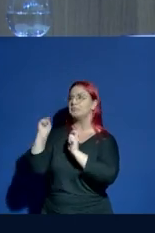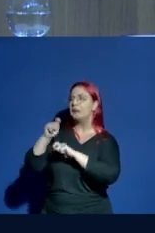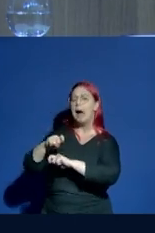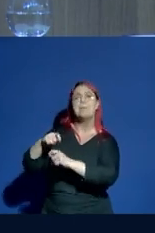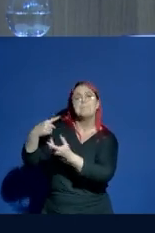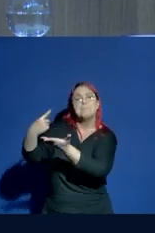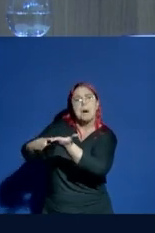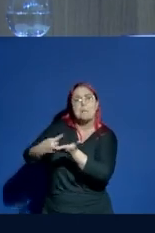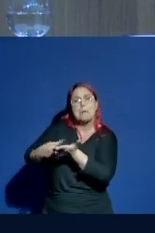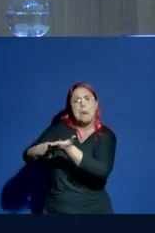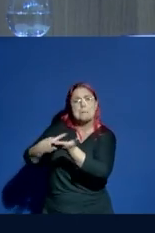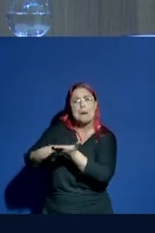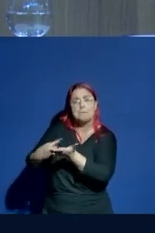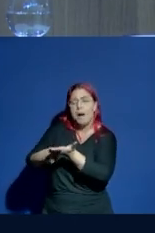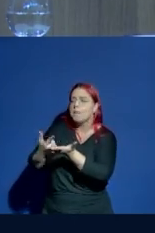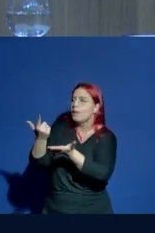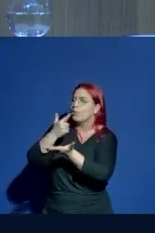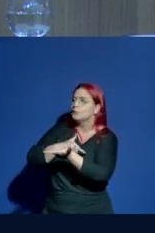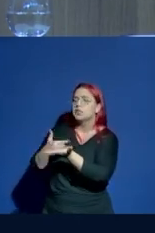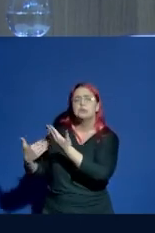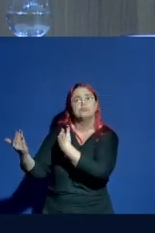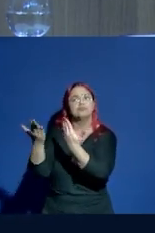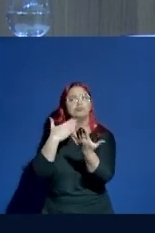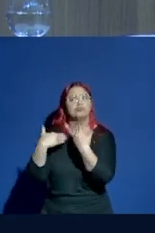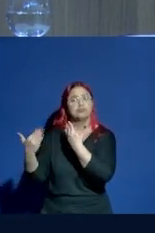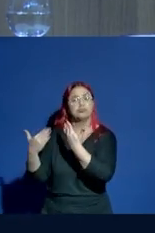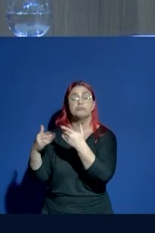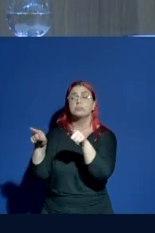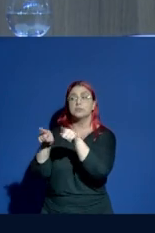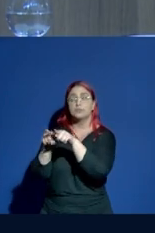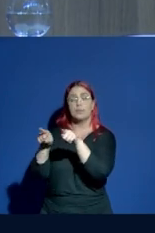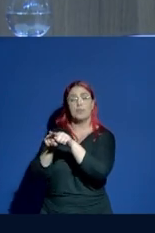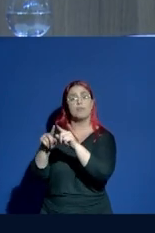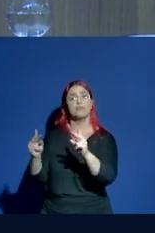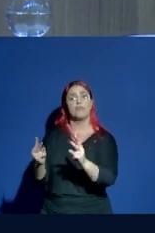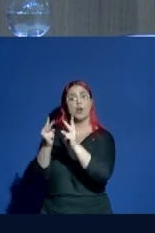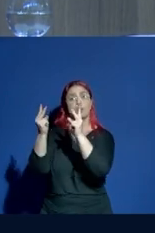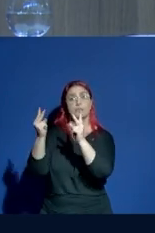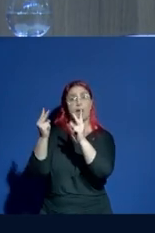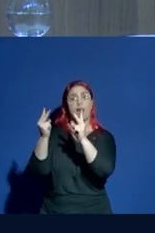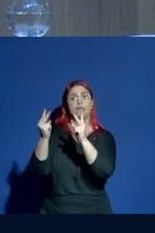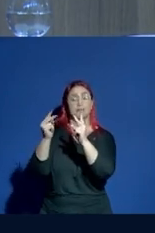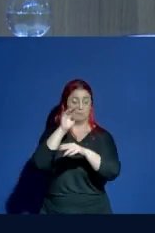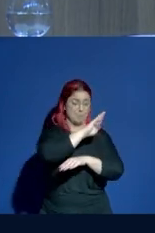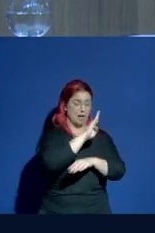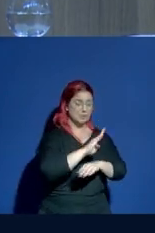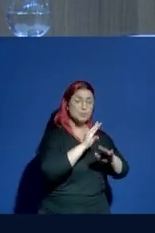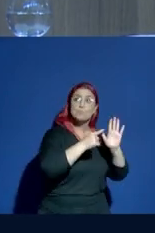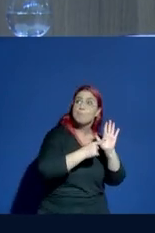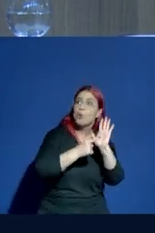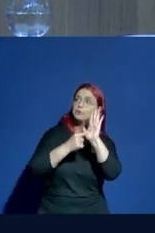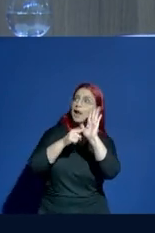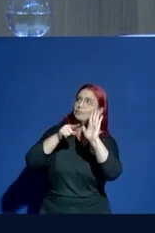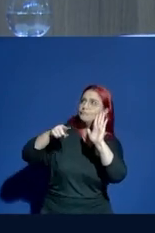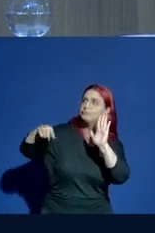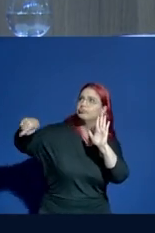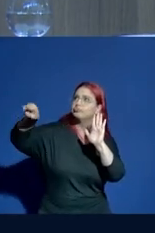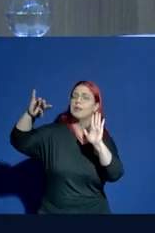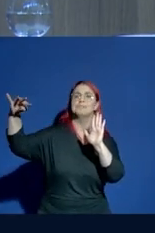agenda para que a gente pudesse discutir e valorizar e mostrar para o mundo e todos já conhecem